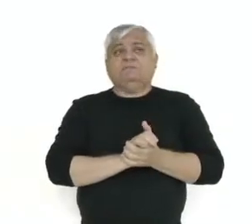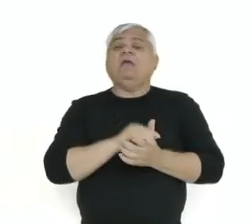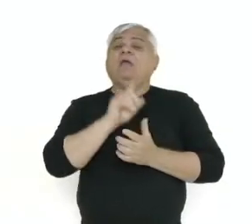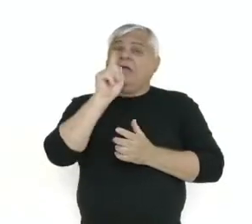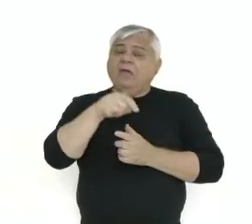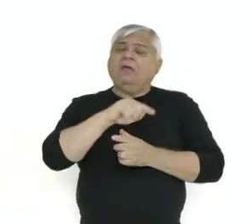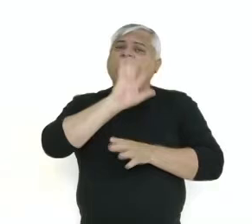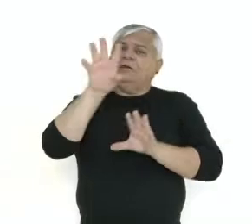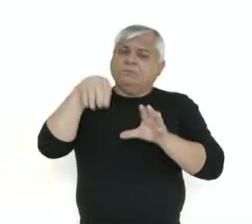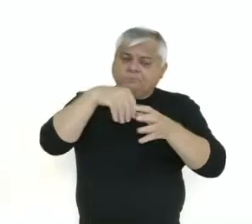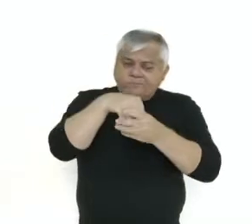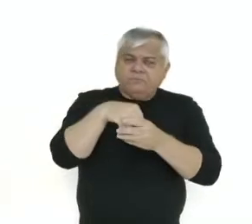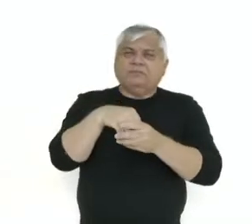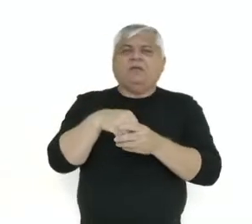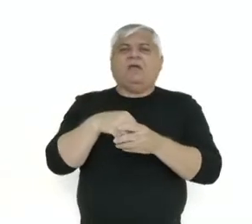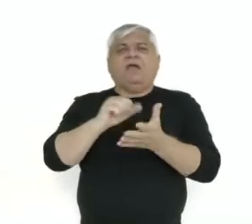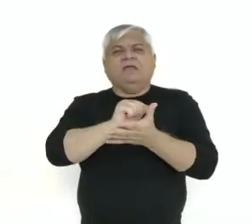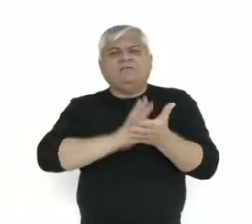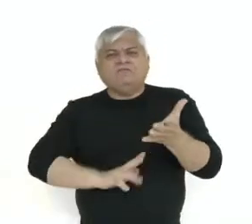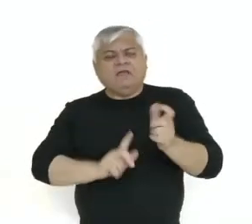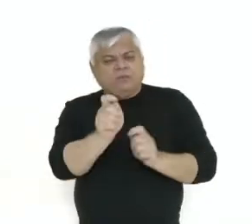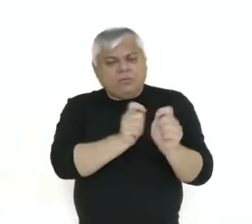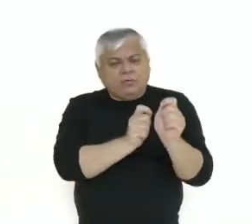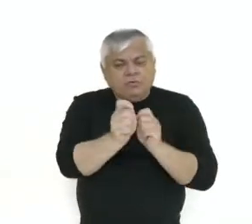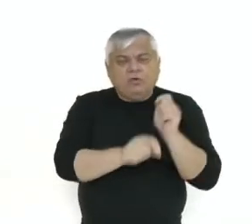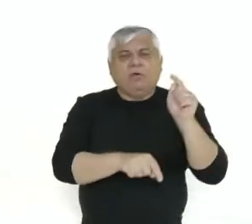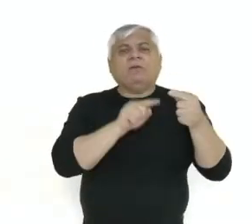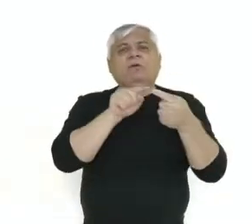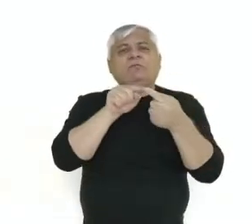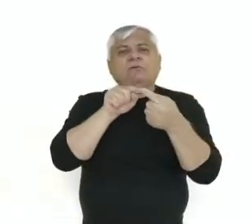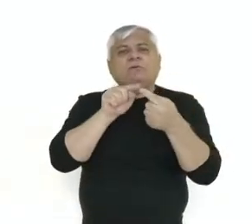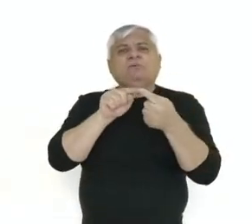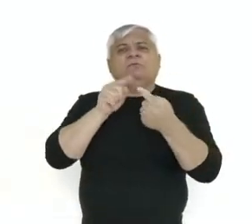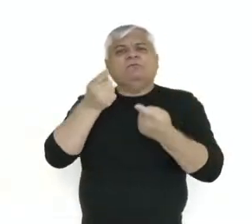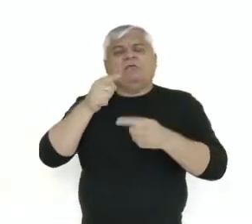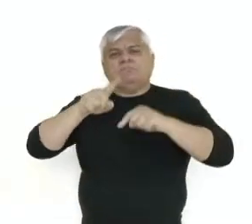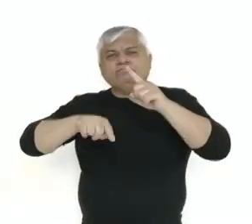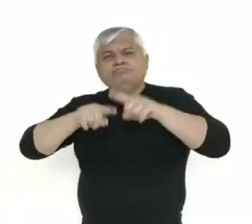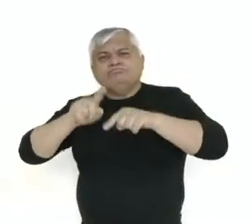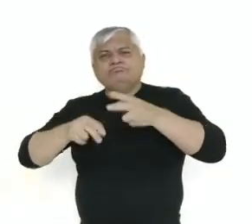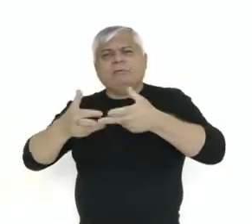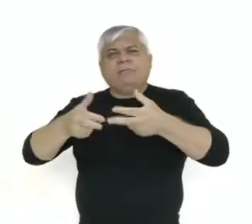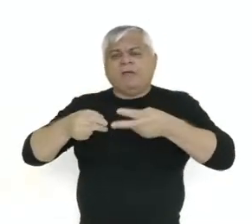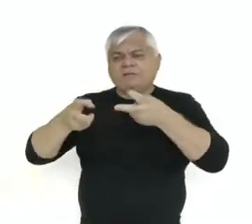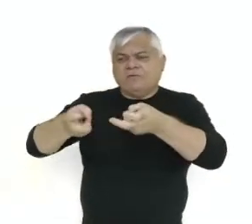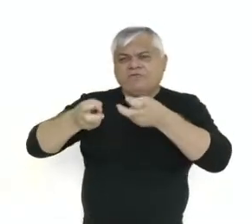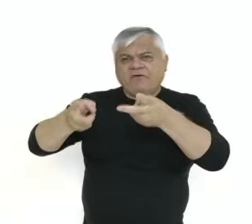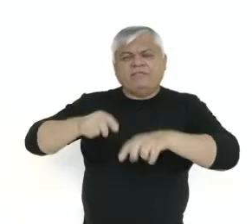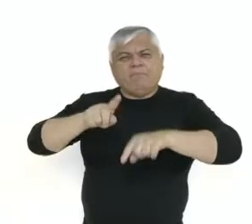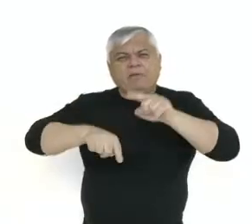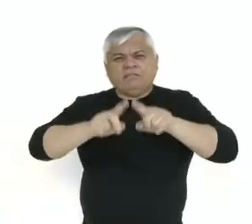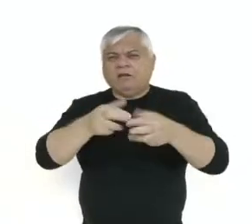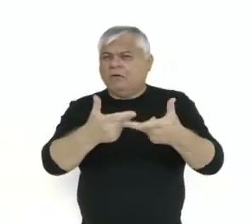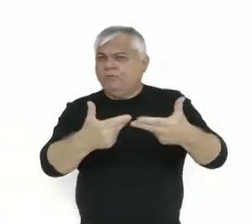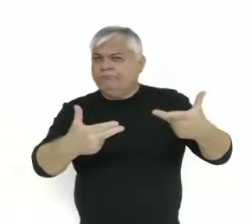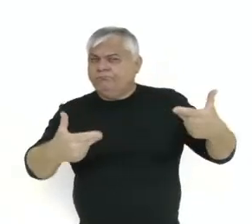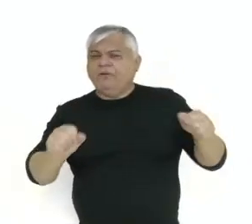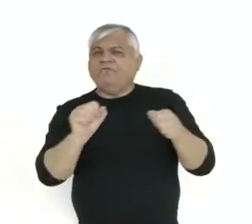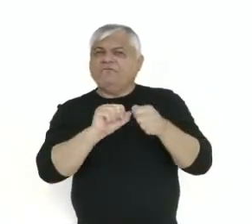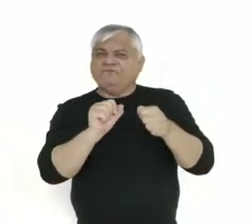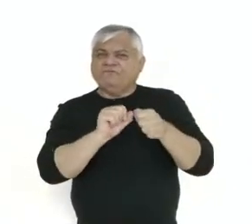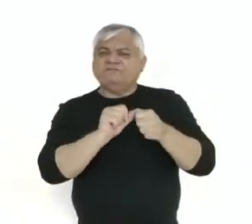de atividades econômicas que tem por fim a manipulação e exploração de matérias-primas e